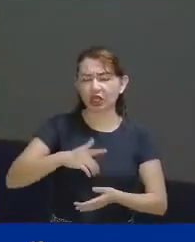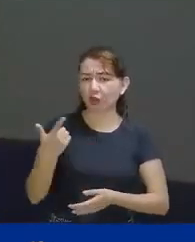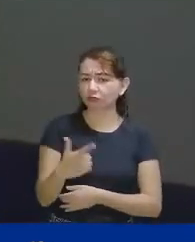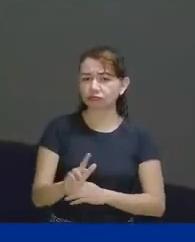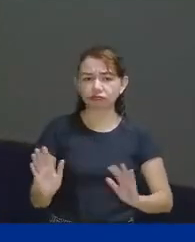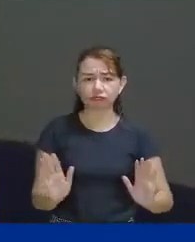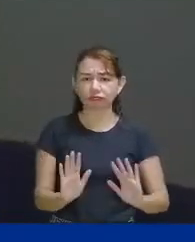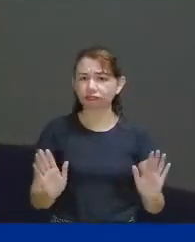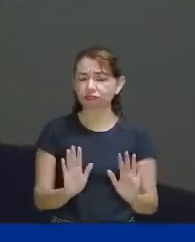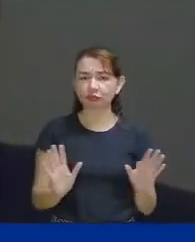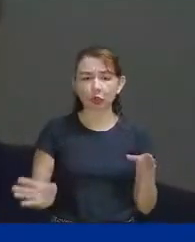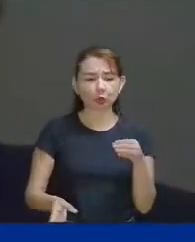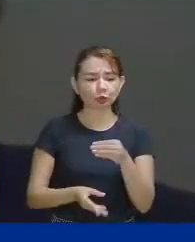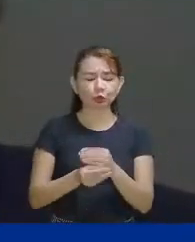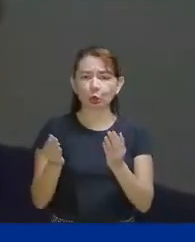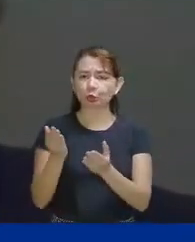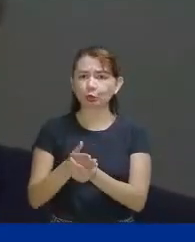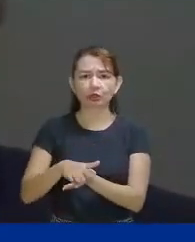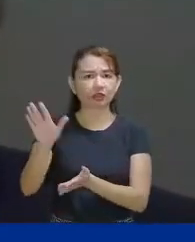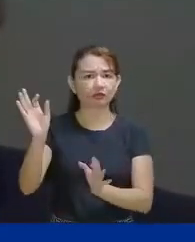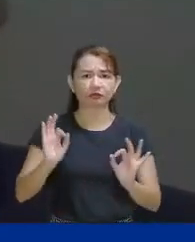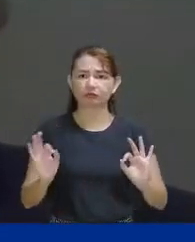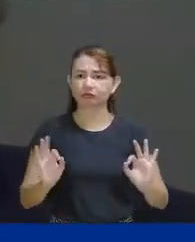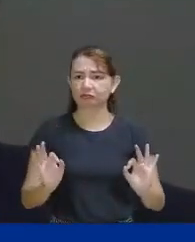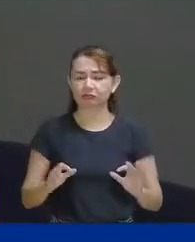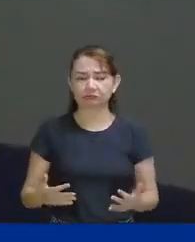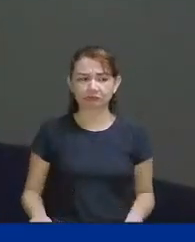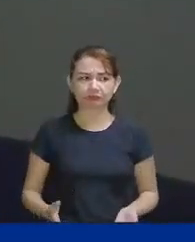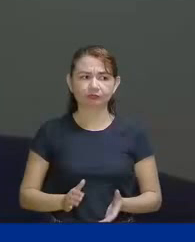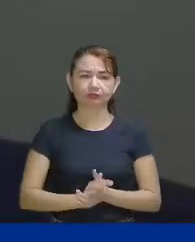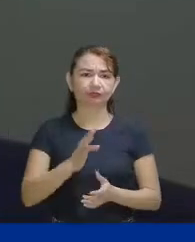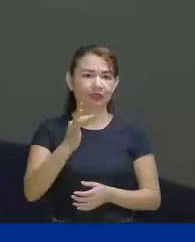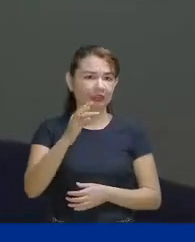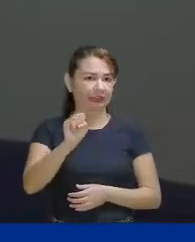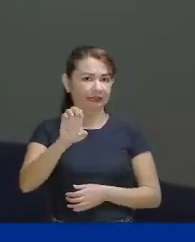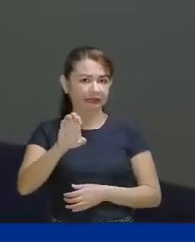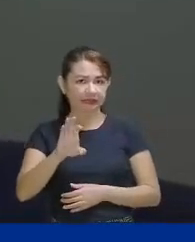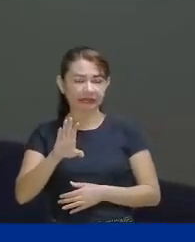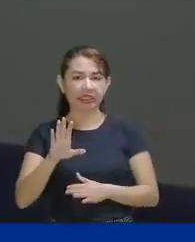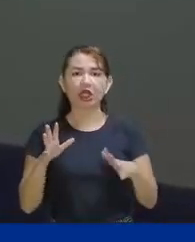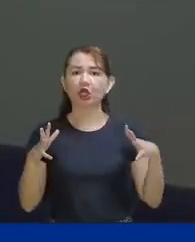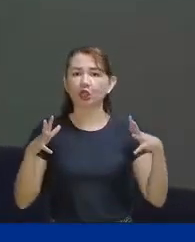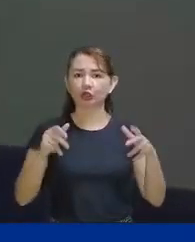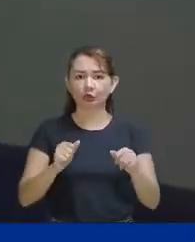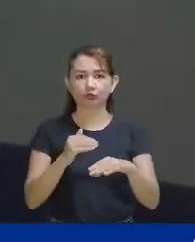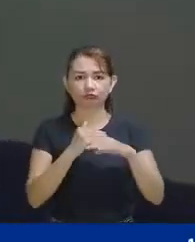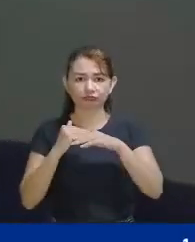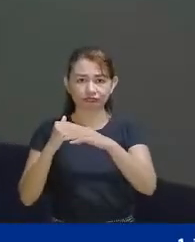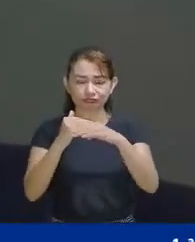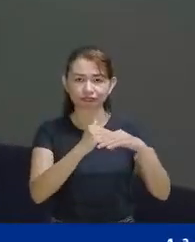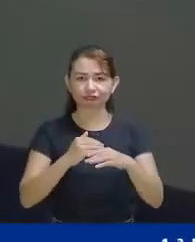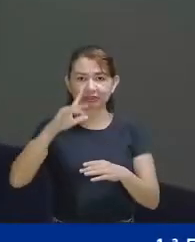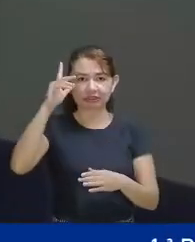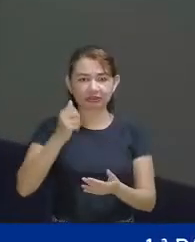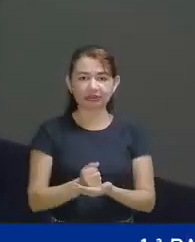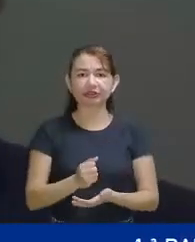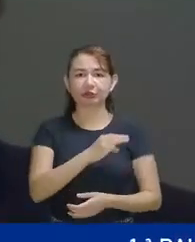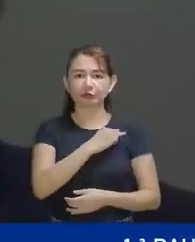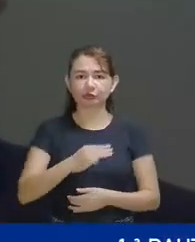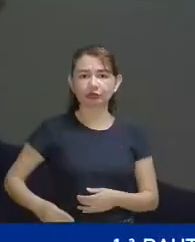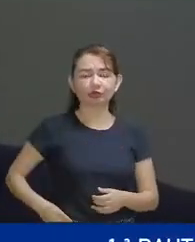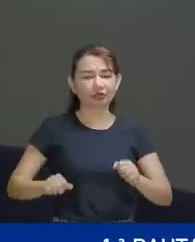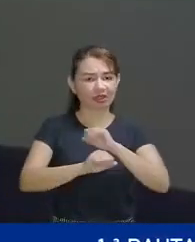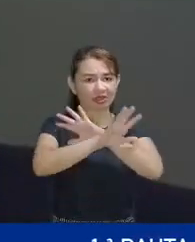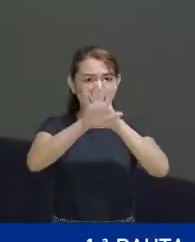um documento juntado no processo. O TSE é unânime e na própria decisão do ministro, ele